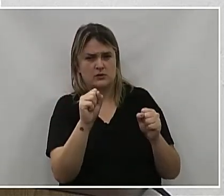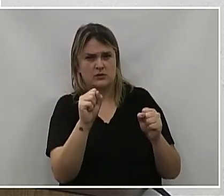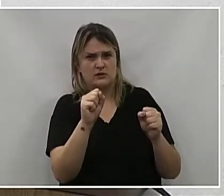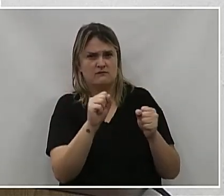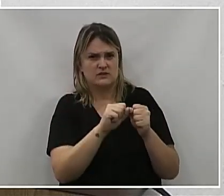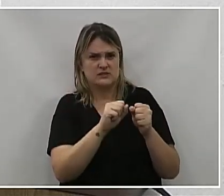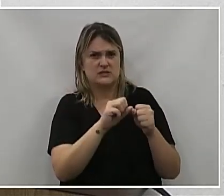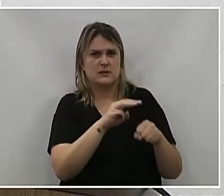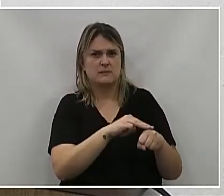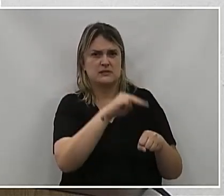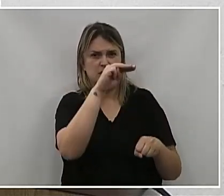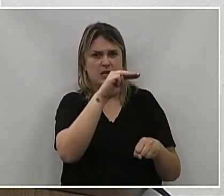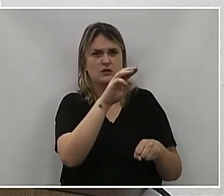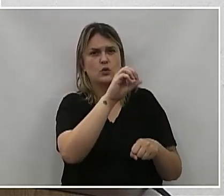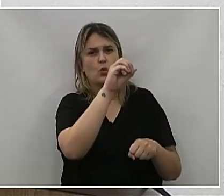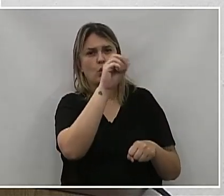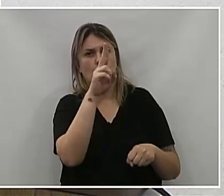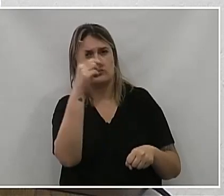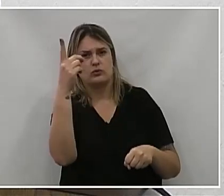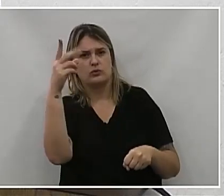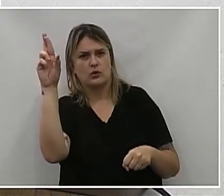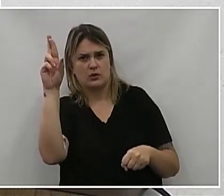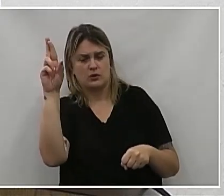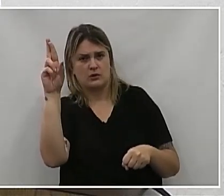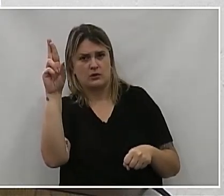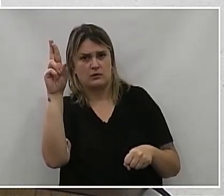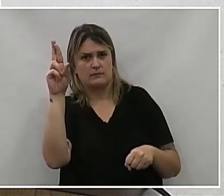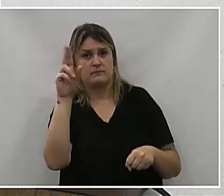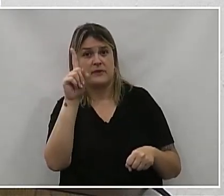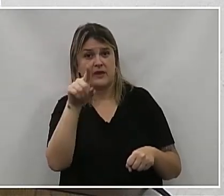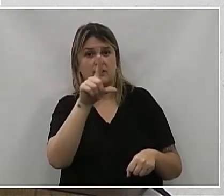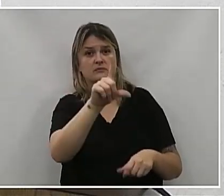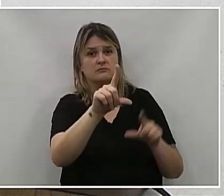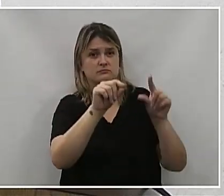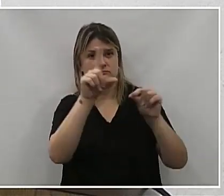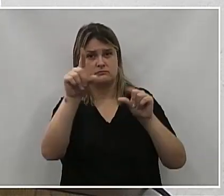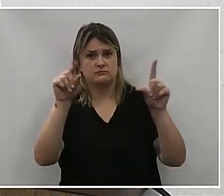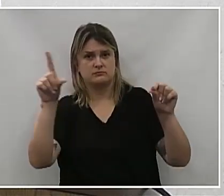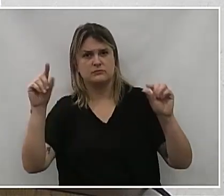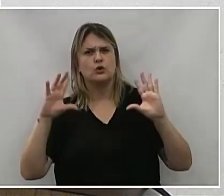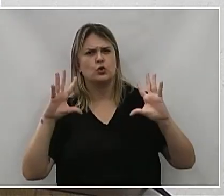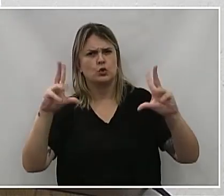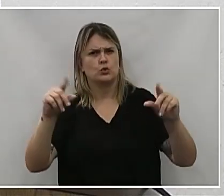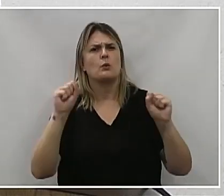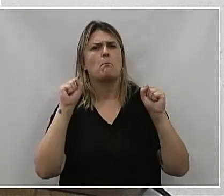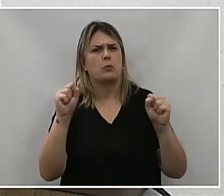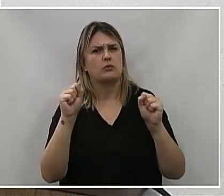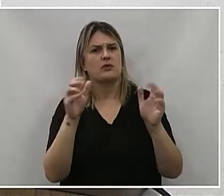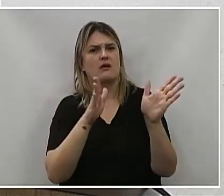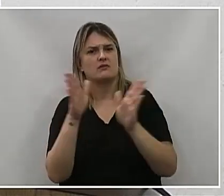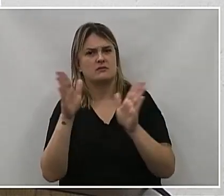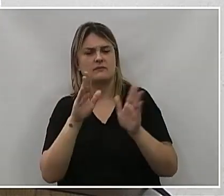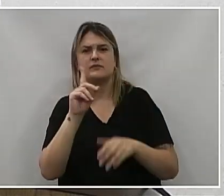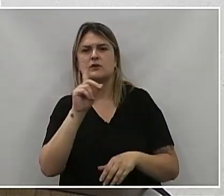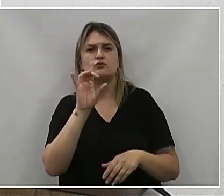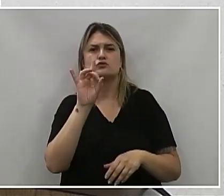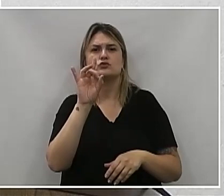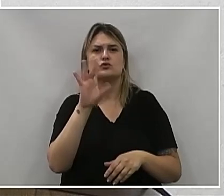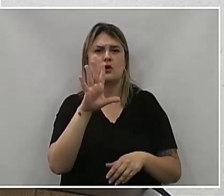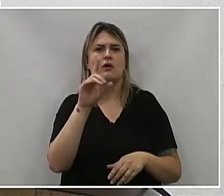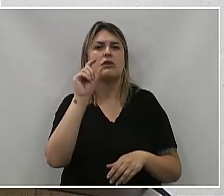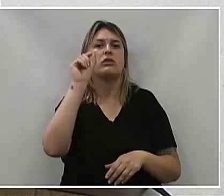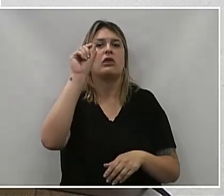um mestrado ou um doutorado, isso tem que ser através de uma seleção para que todos possam ter acesso. Não apenas para